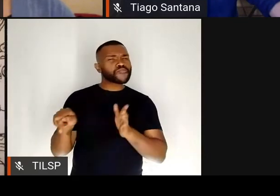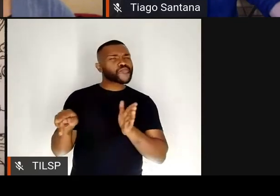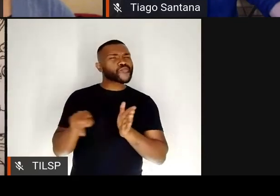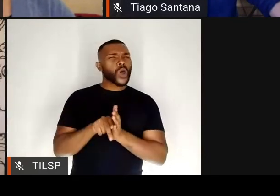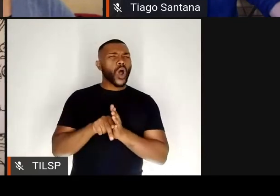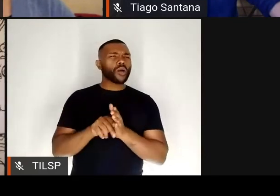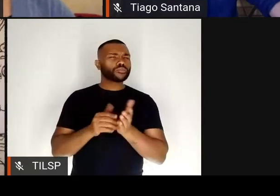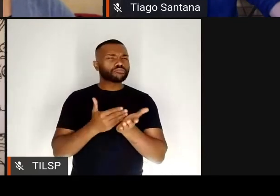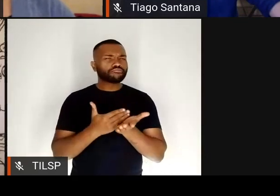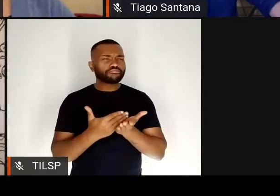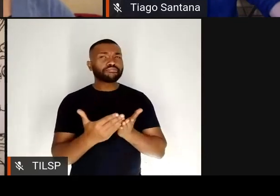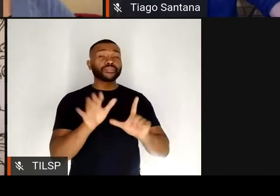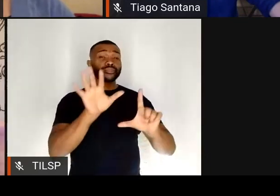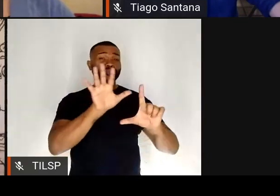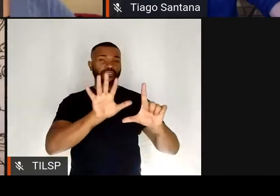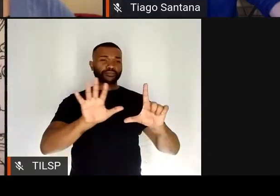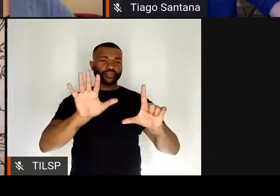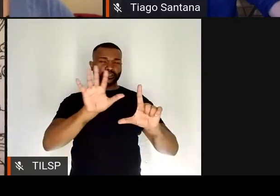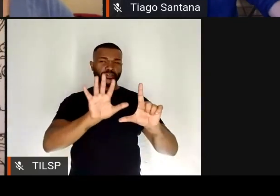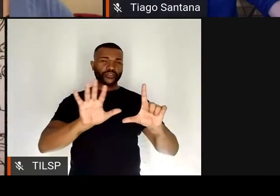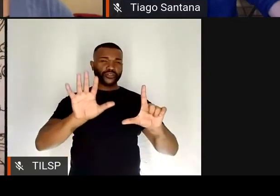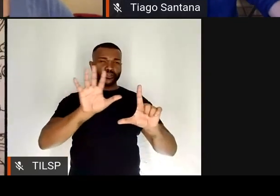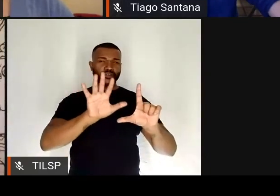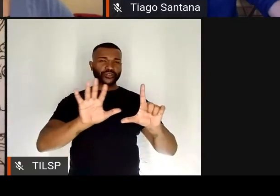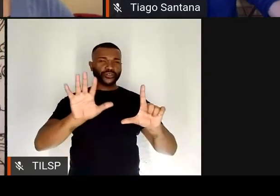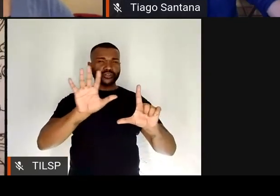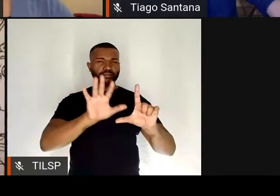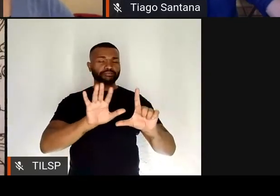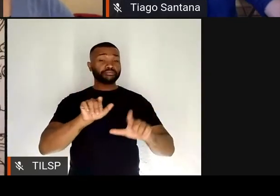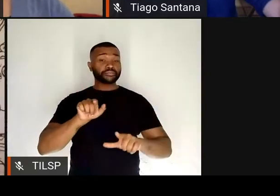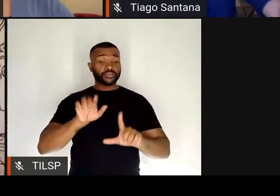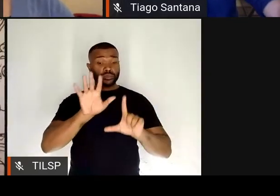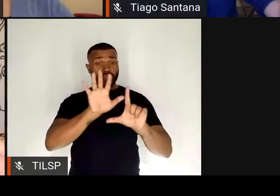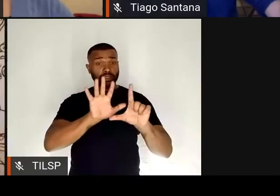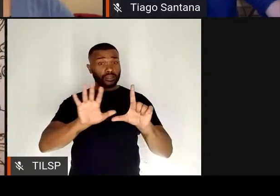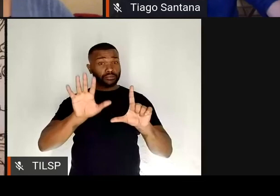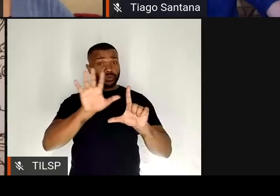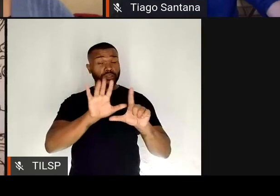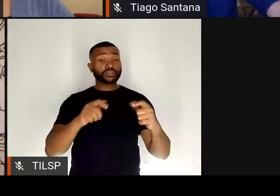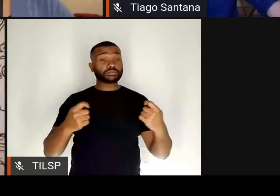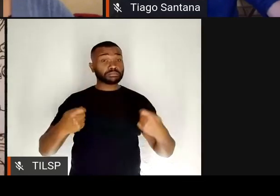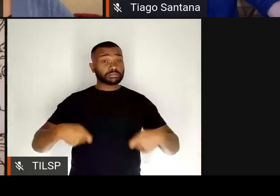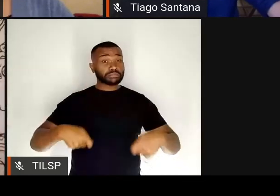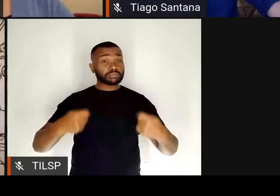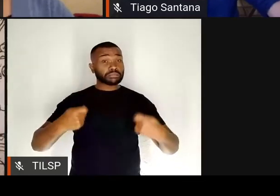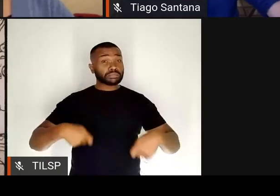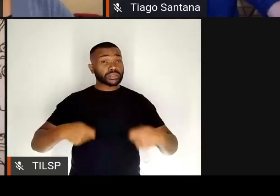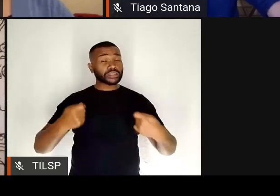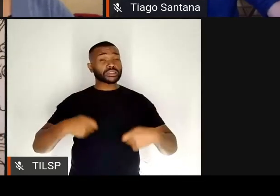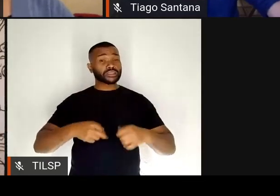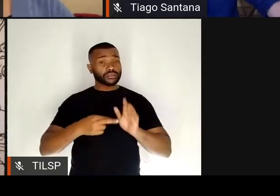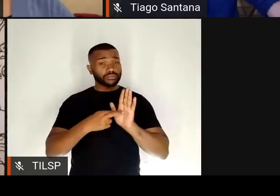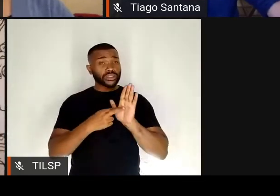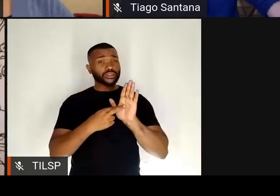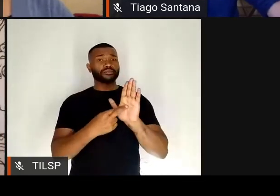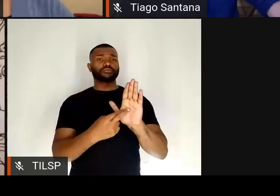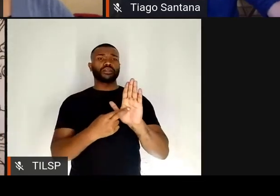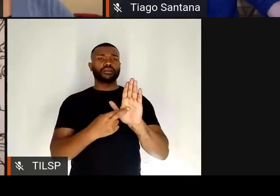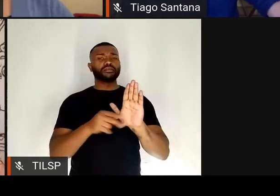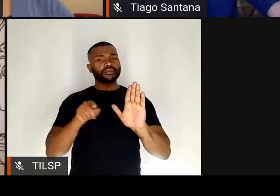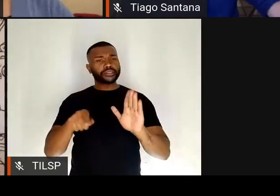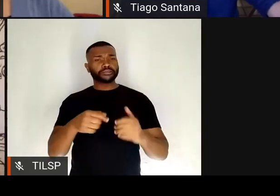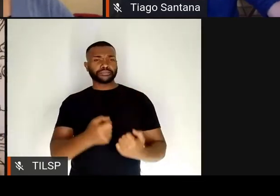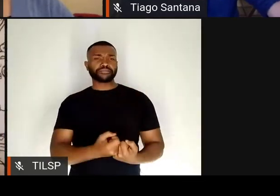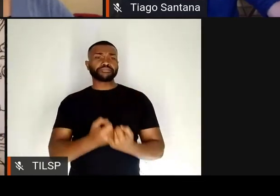da imagem, né? De alguma maneira, a imagem precisa estar na linha de frente, o aparato precisa estar na